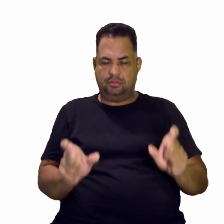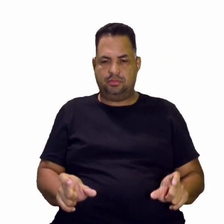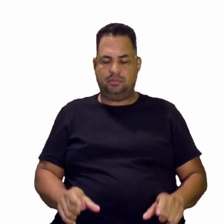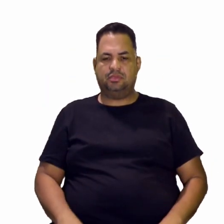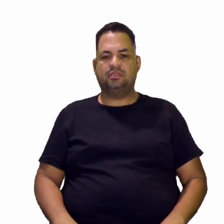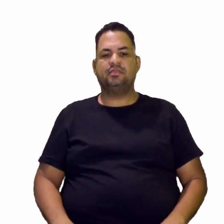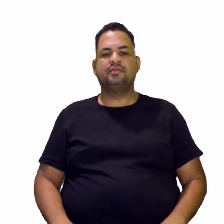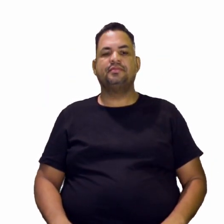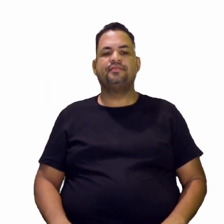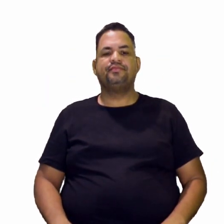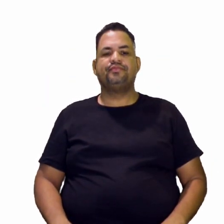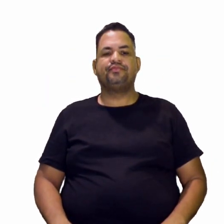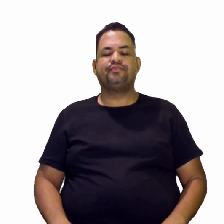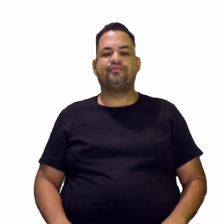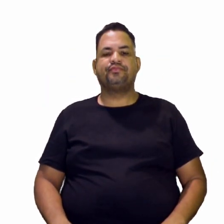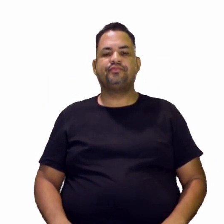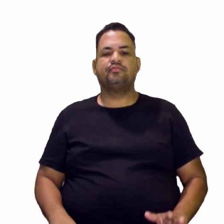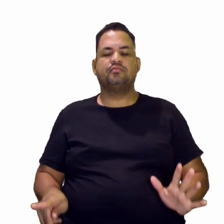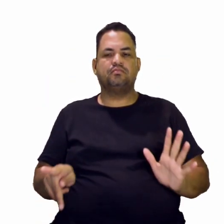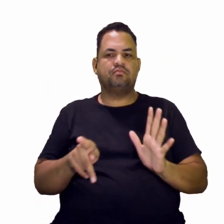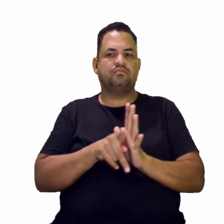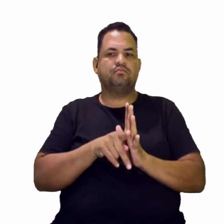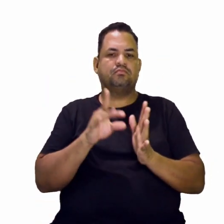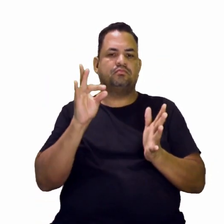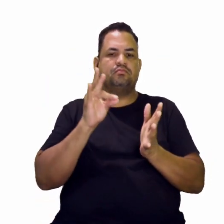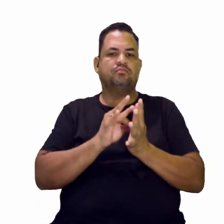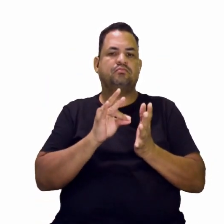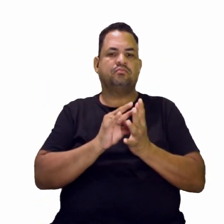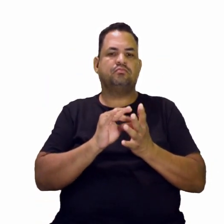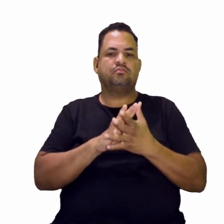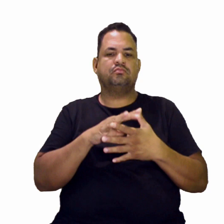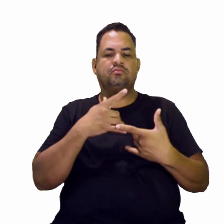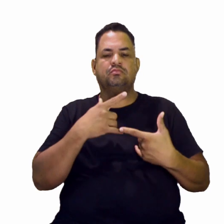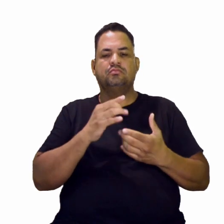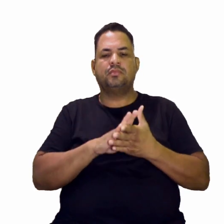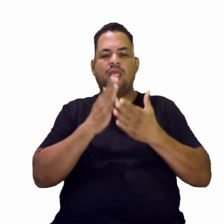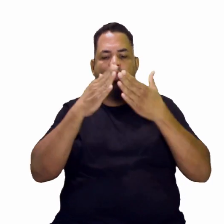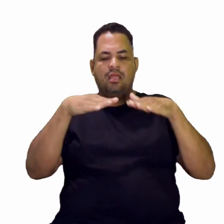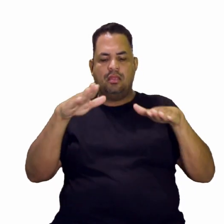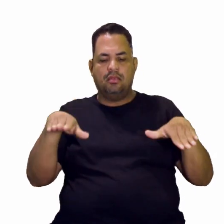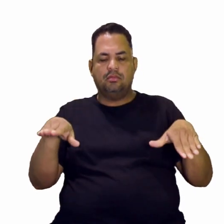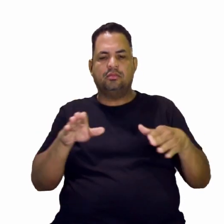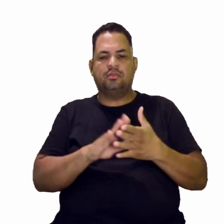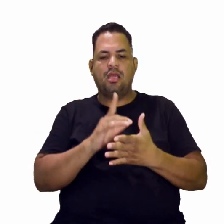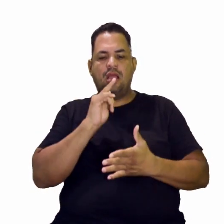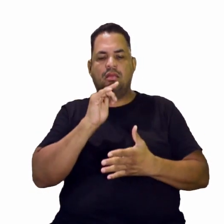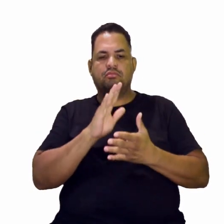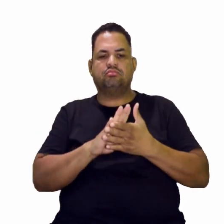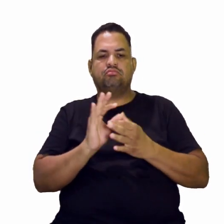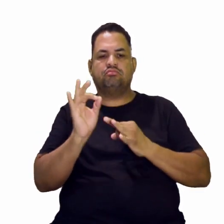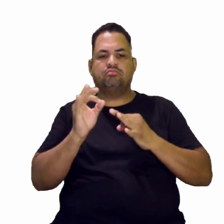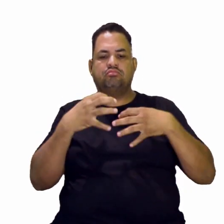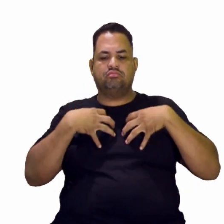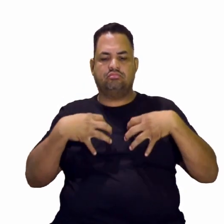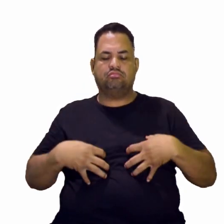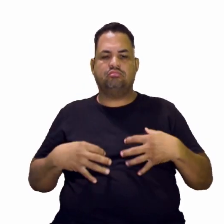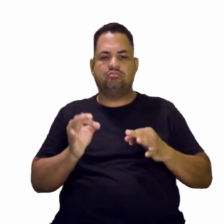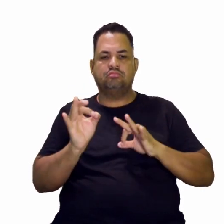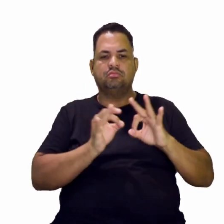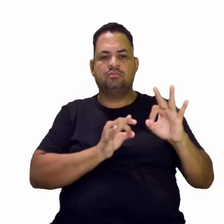bom? Só o próprio fato de ser salgado ou doce, você deve entender que o organismo dele está